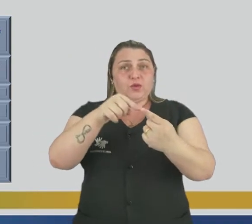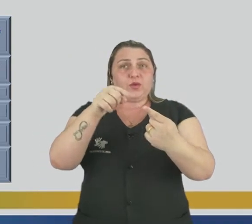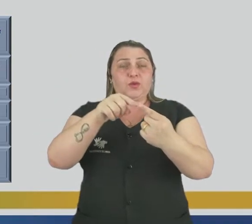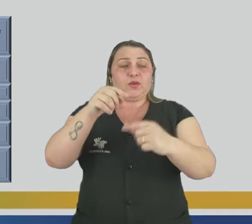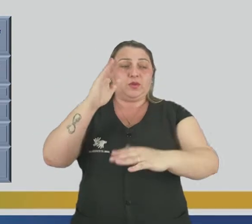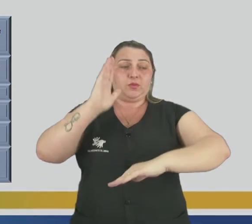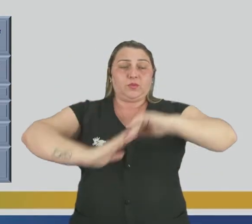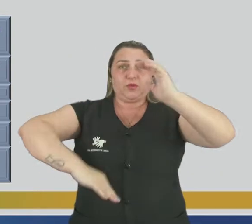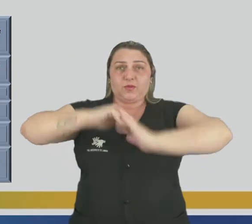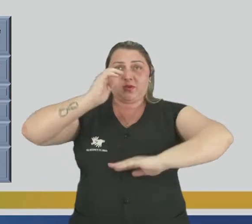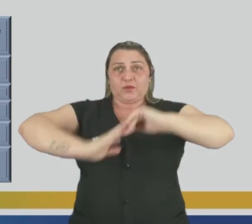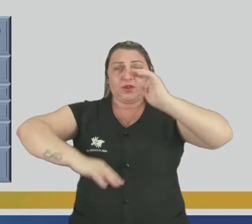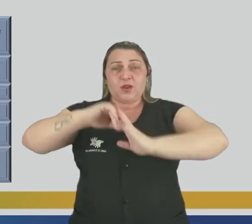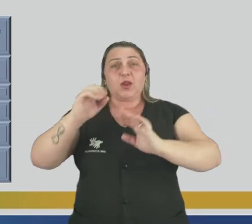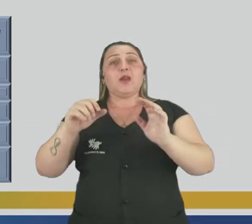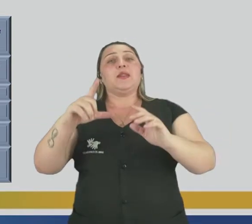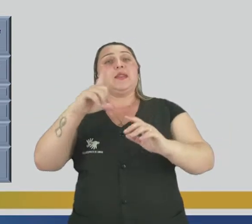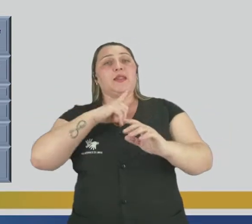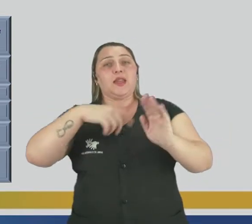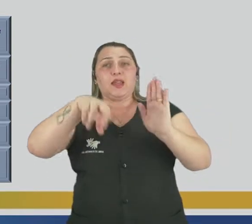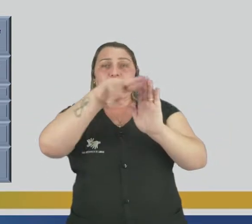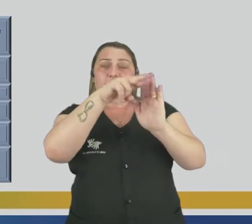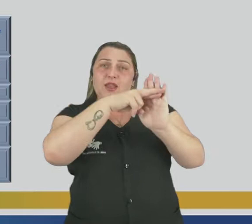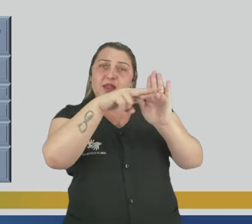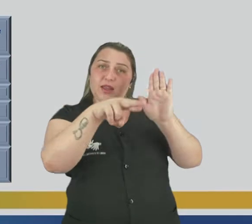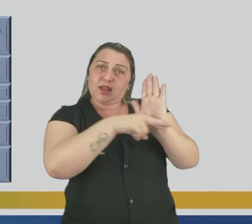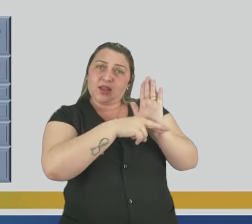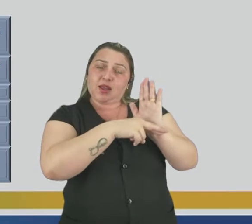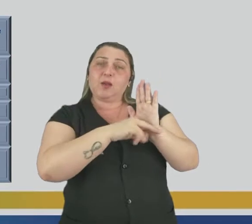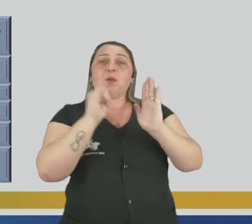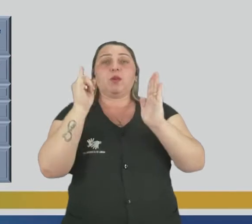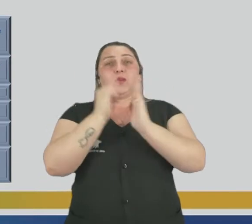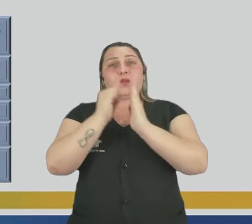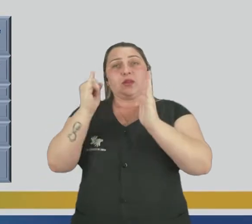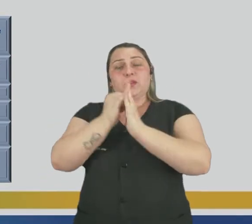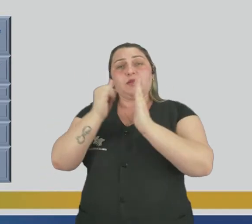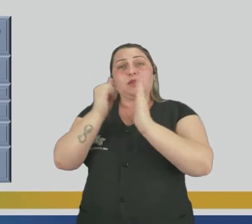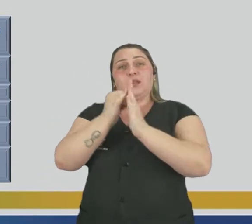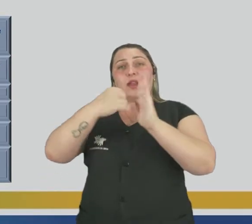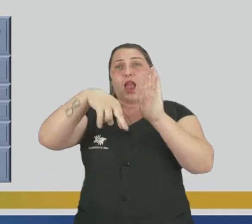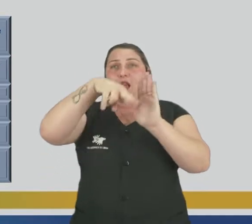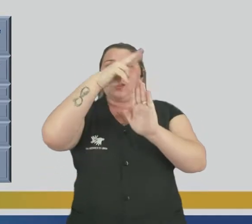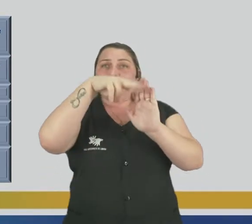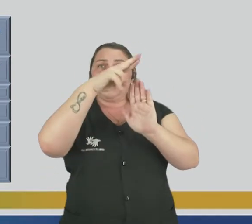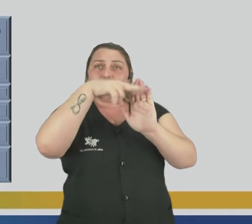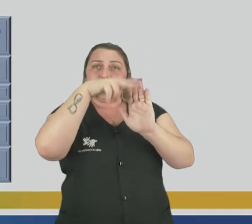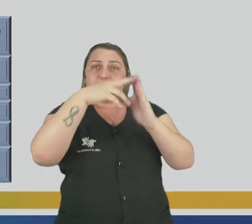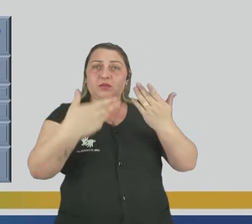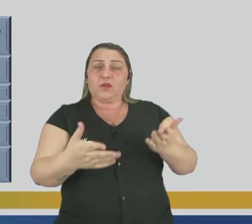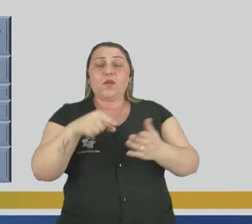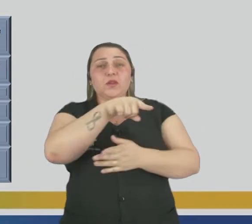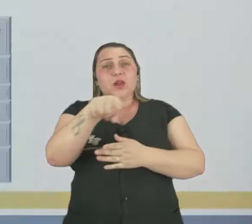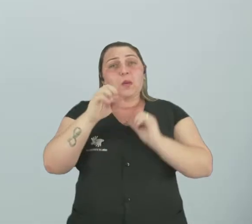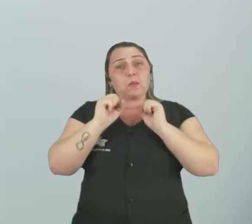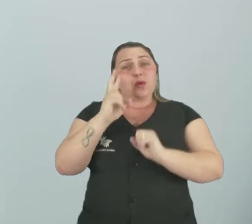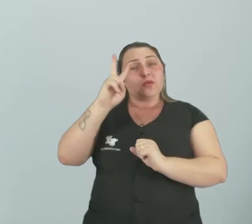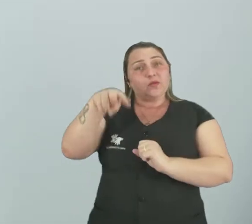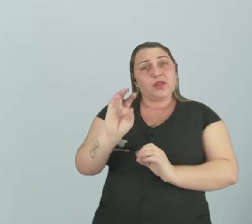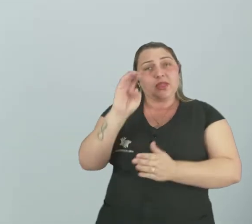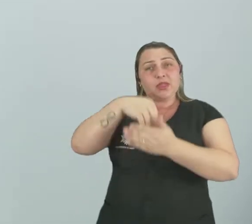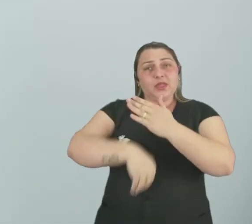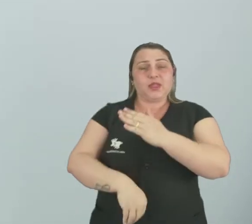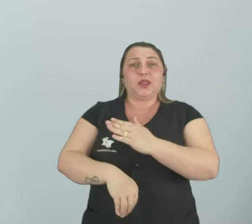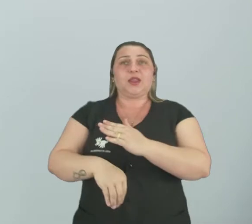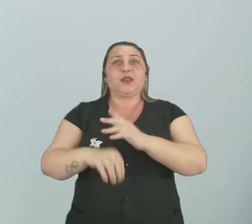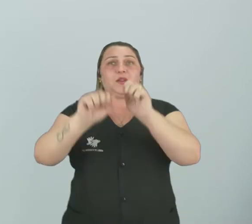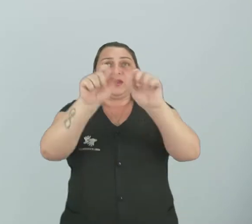ou profissionais e que possui regras definidas por instituições regulamentadoras, né? Então, vocês podem ver que dentro